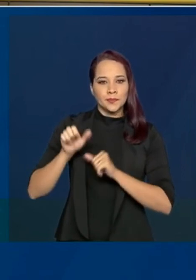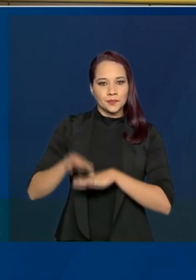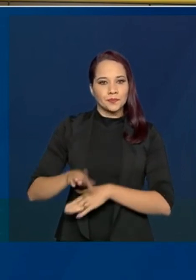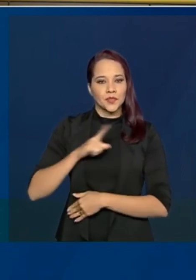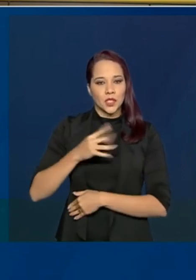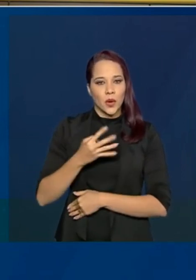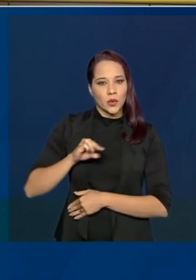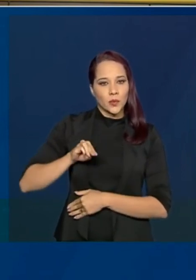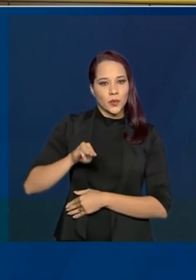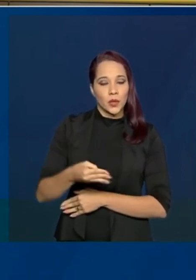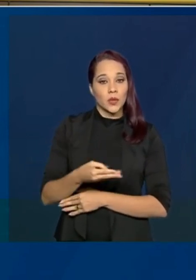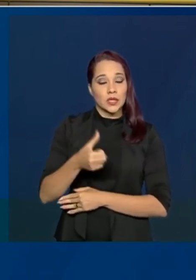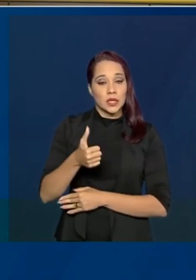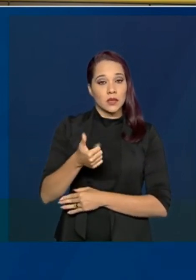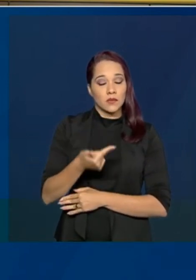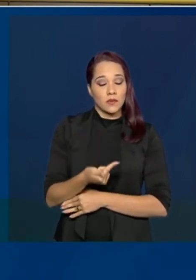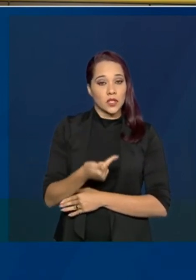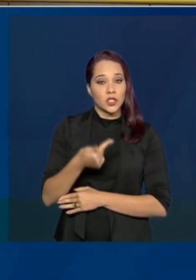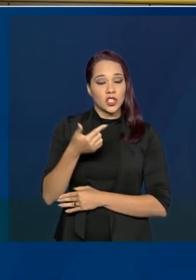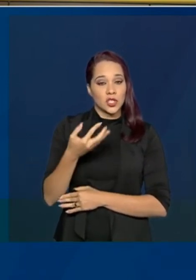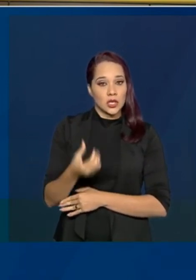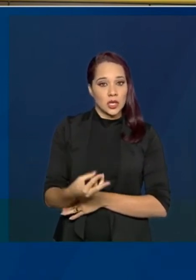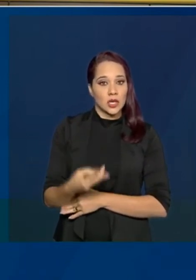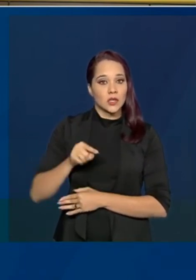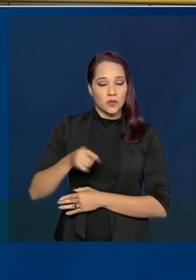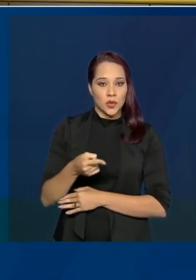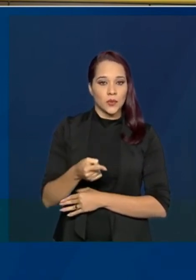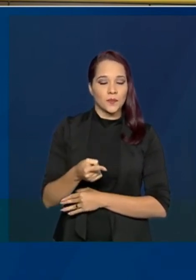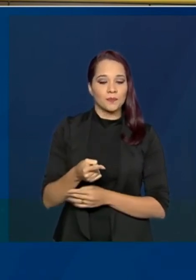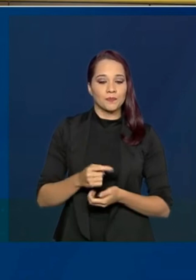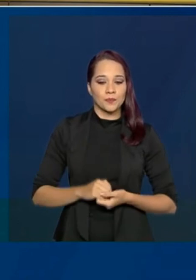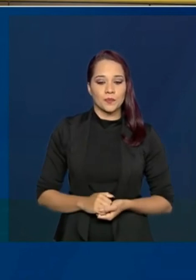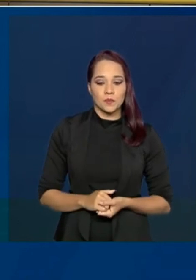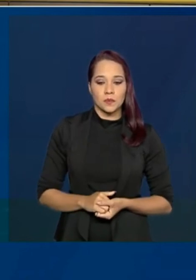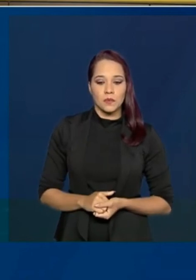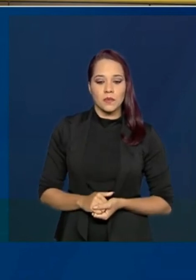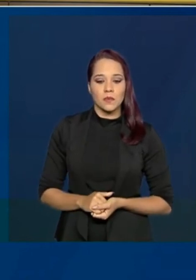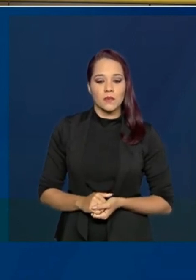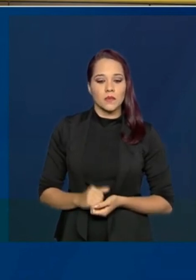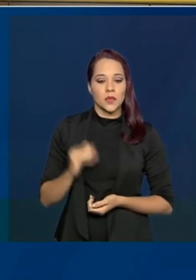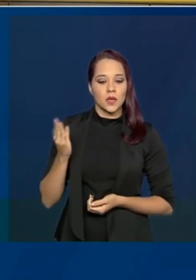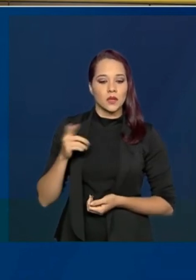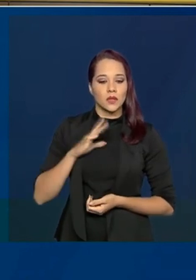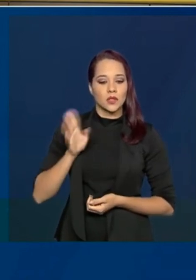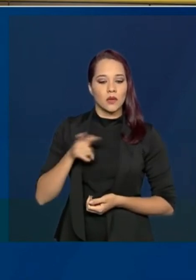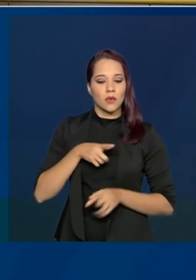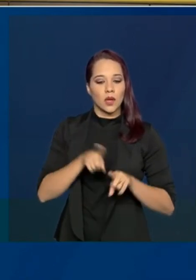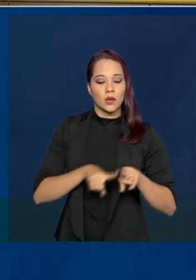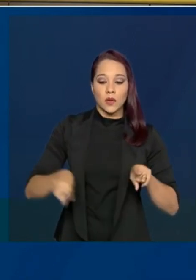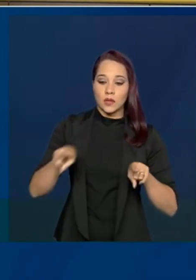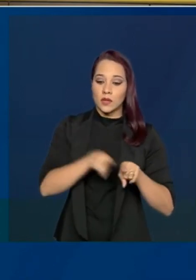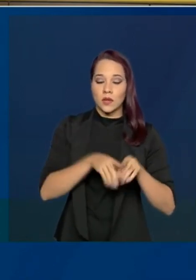tínhamos 4.123.000 casos e 126.203 óbitos, que foram hoje